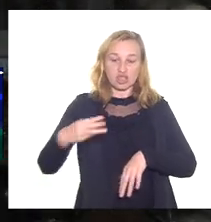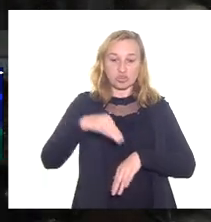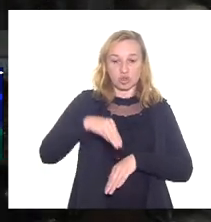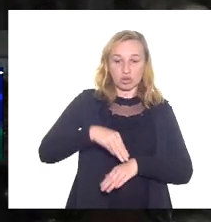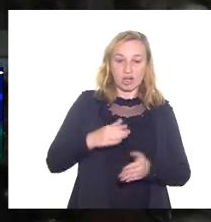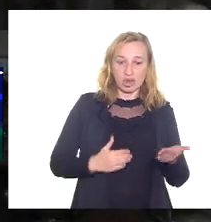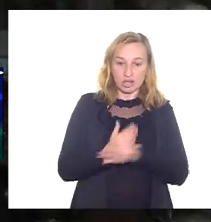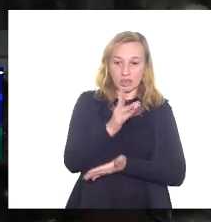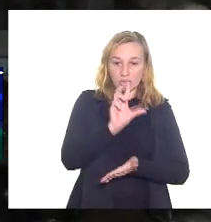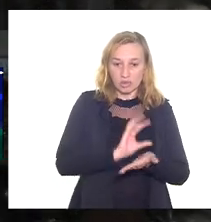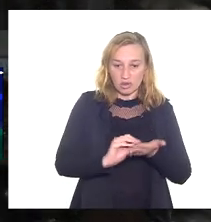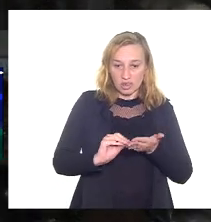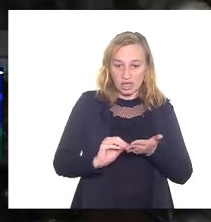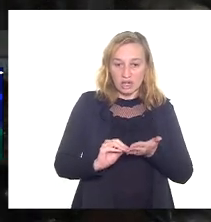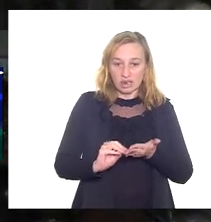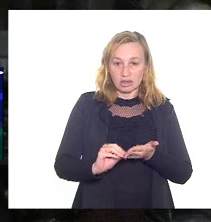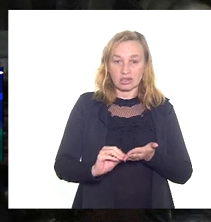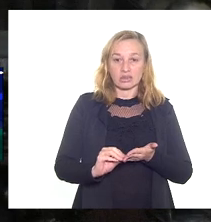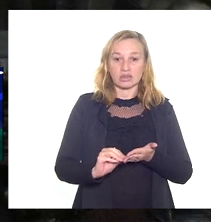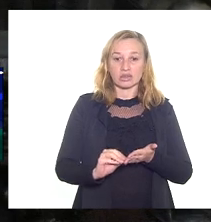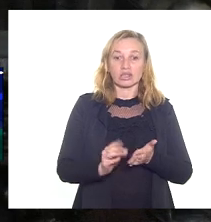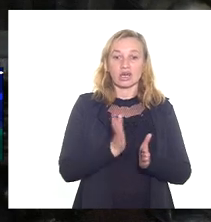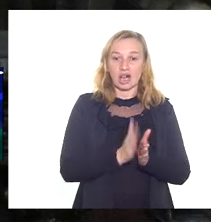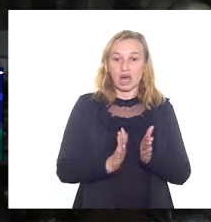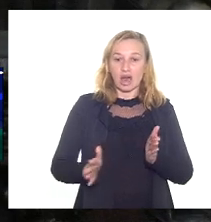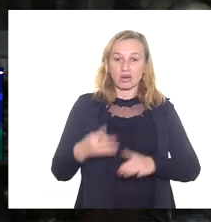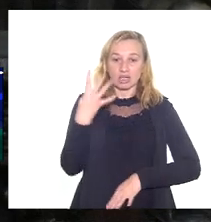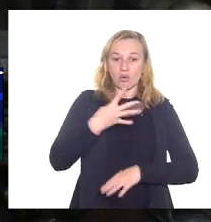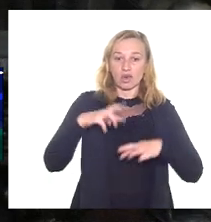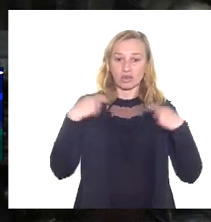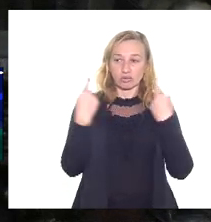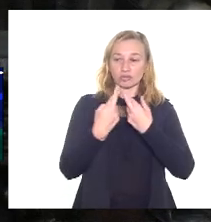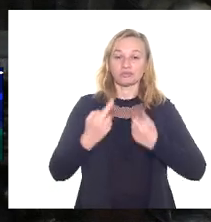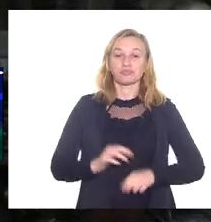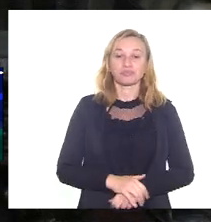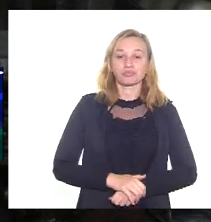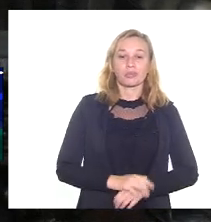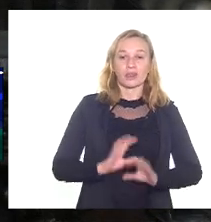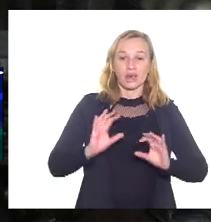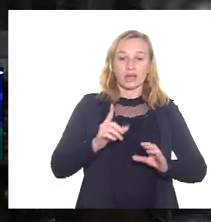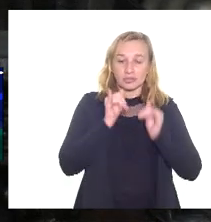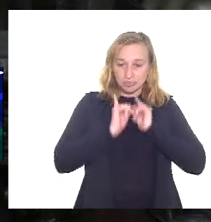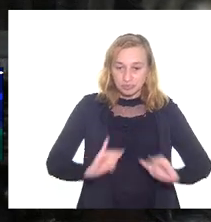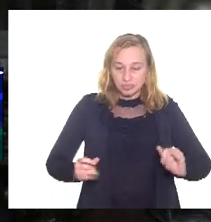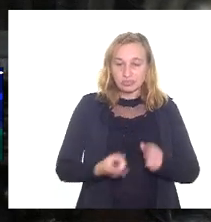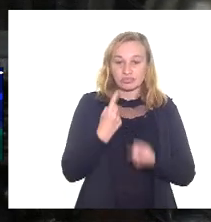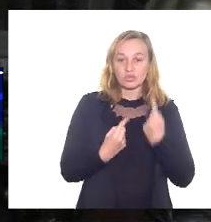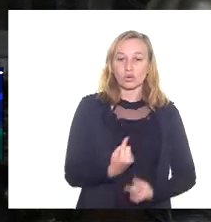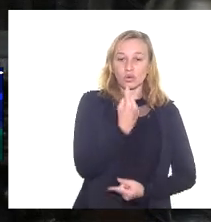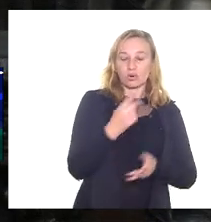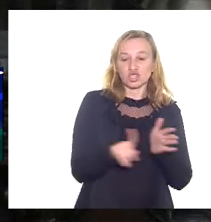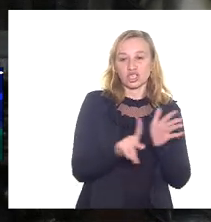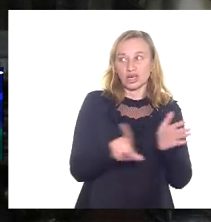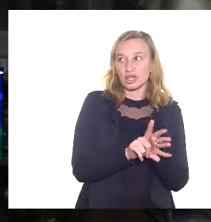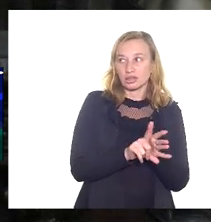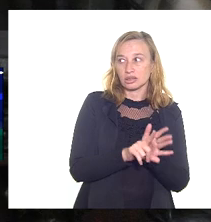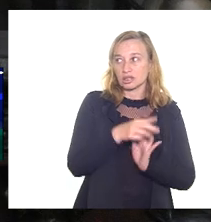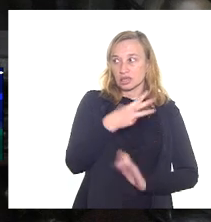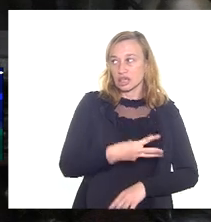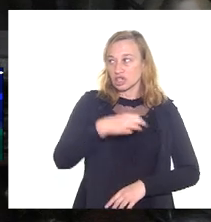e aprovada a ata, passa-se à ordem da quarta sessão. Anuncio, em regime de urgência em discussão única, projeto de